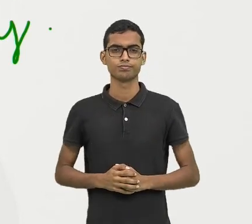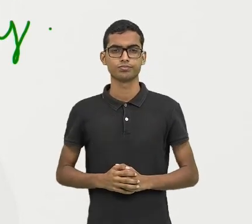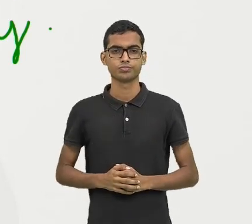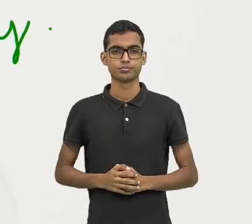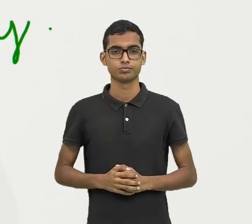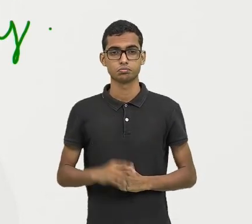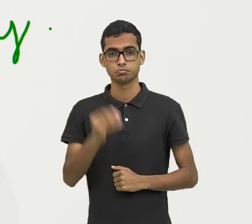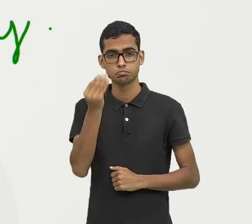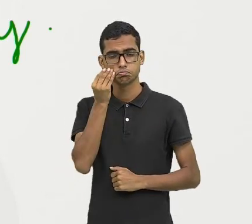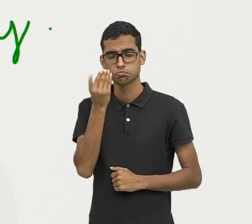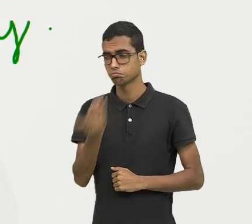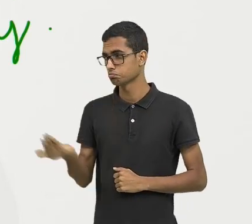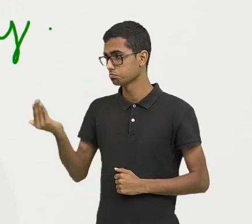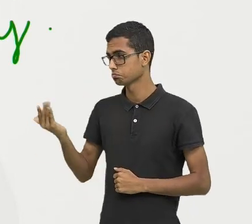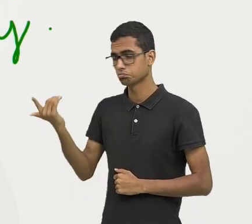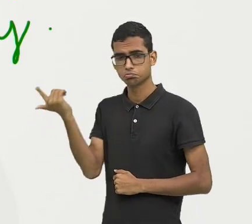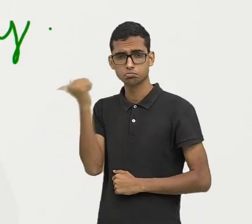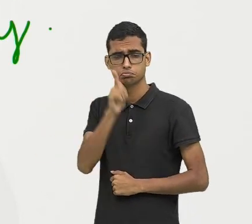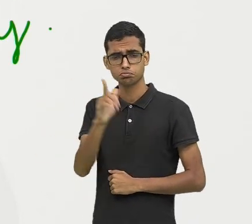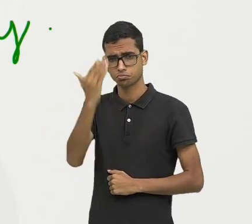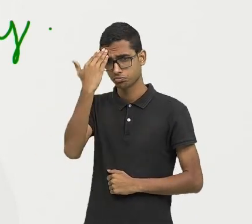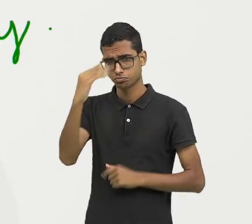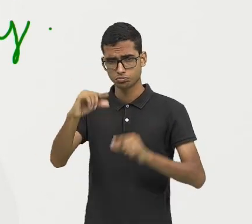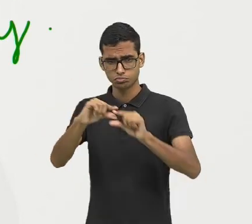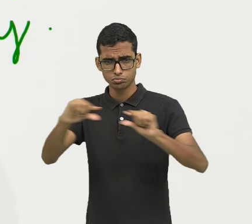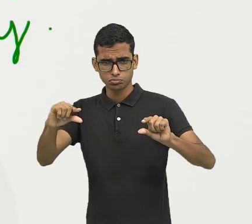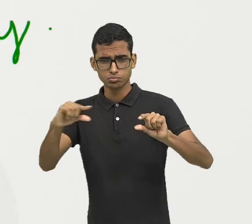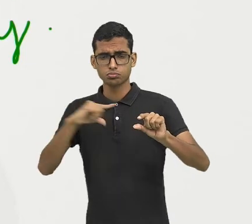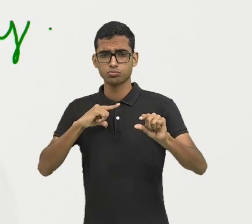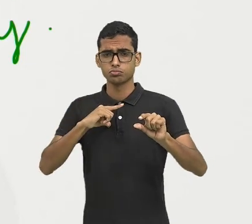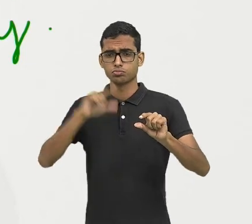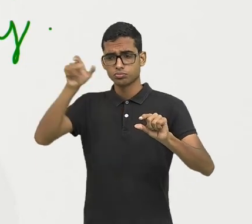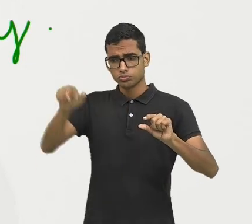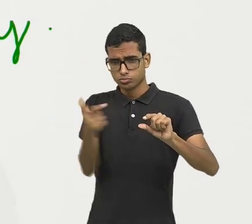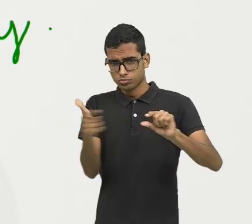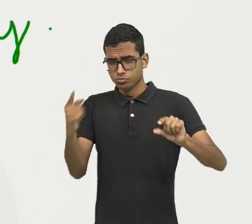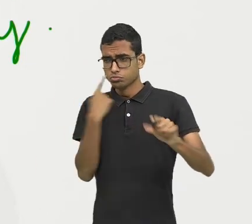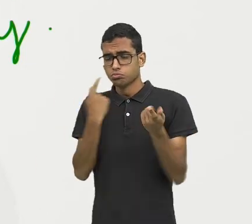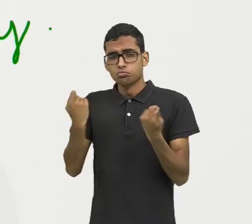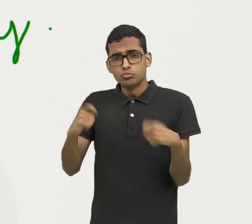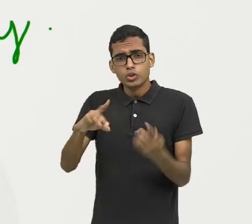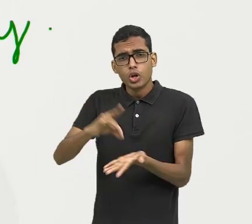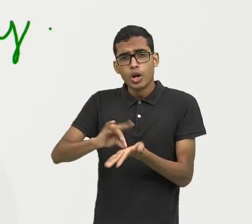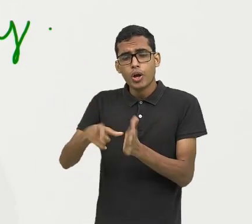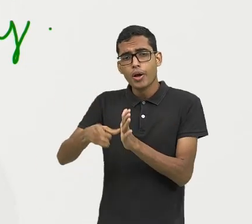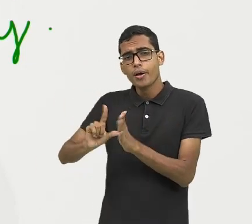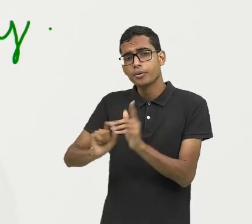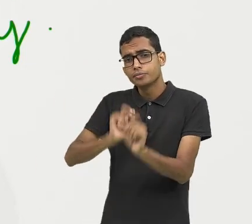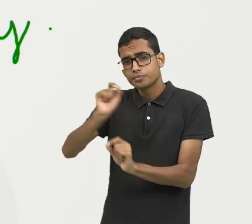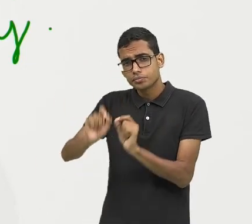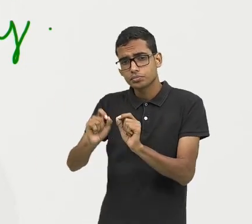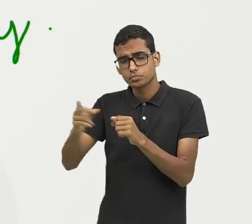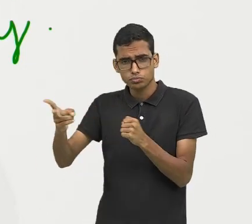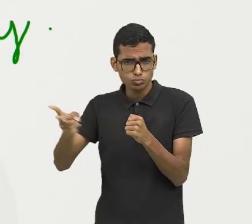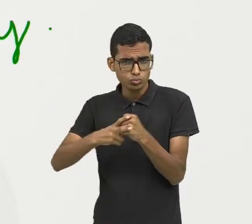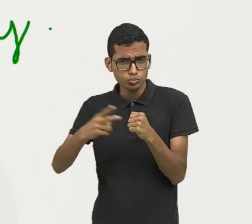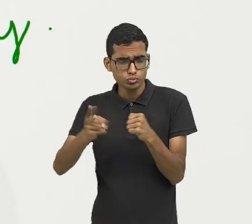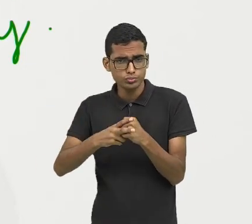observem que para eu ter uma oração sem sujeito, eu preciso que um